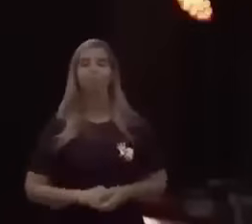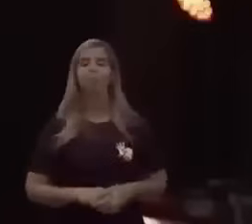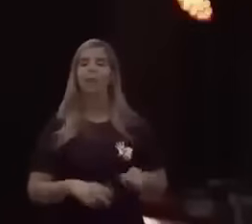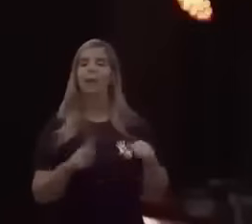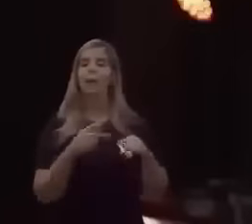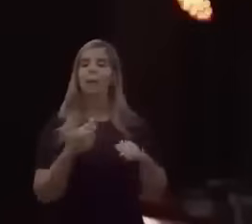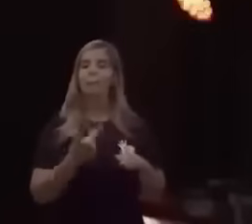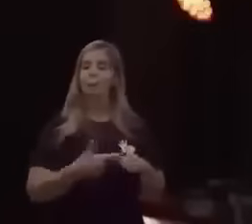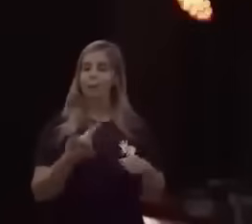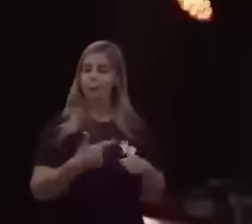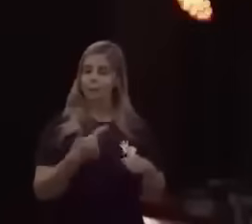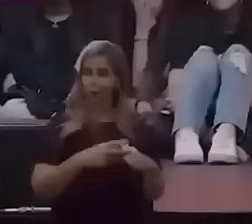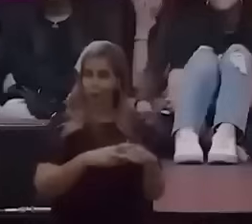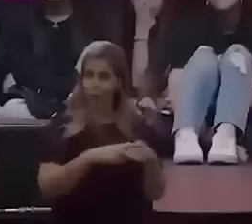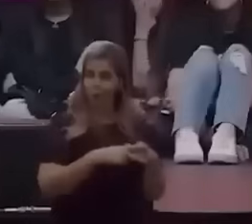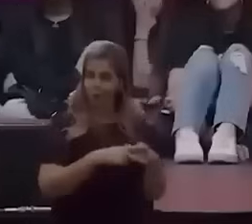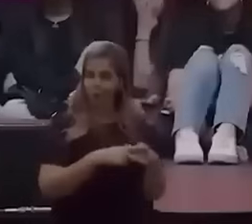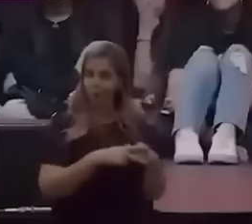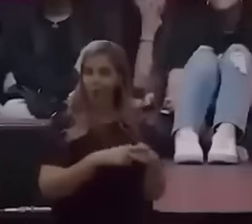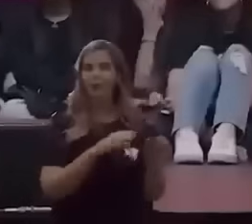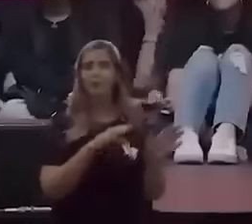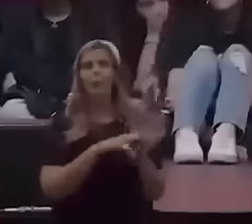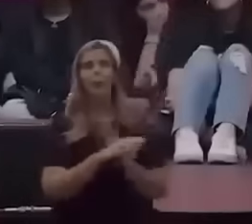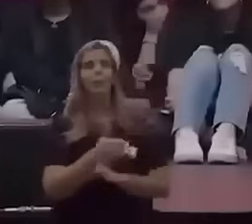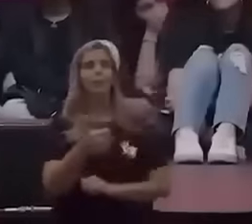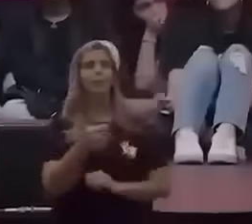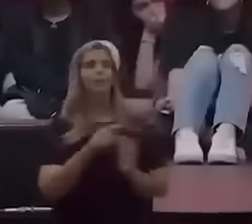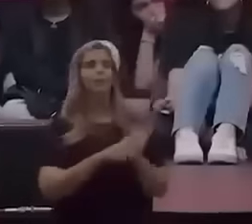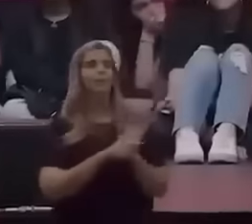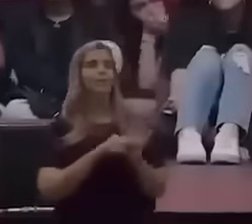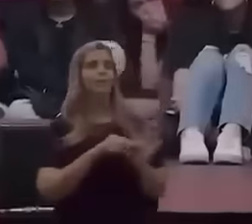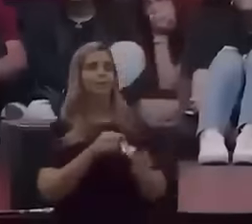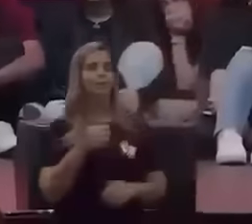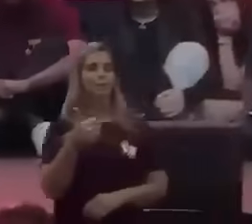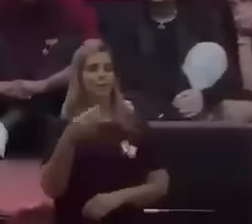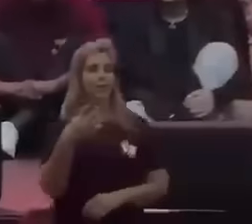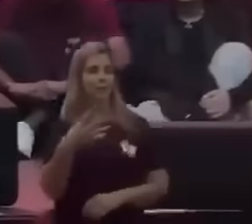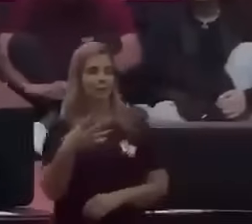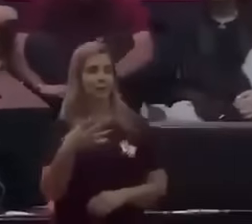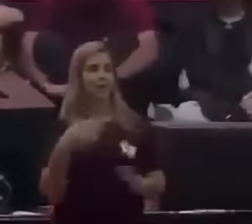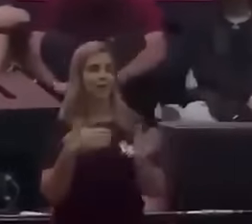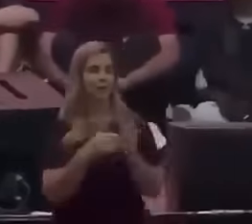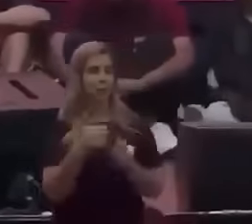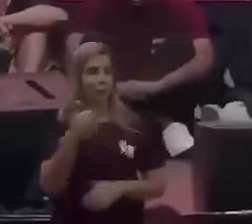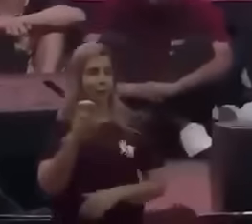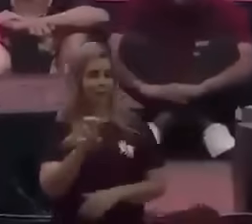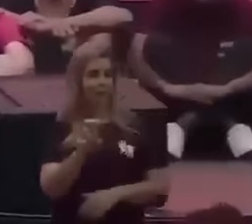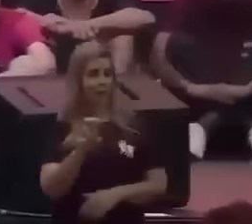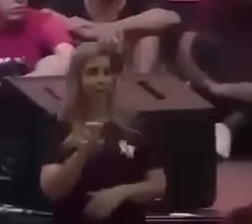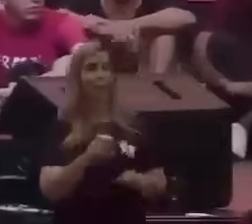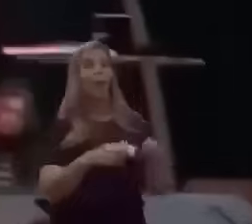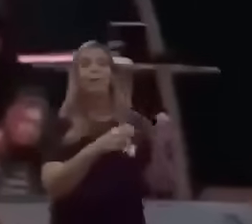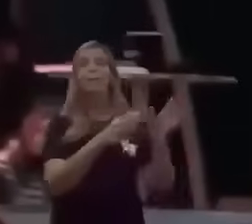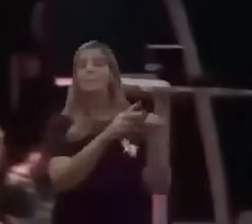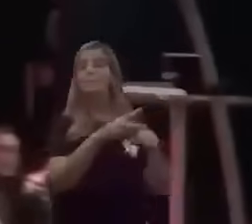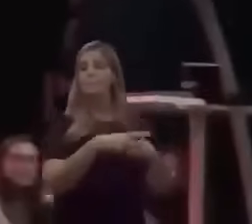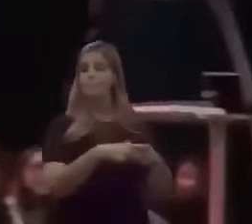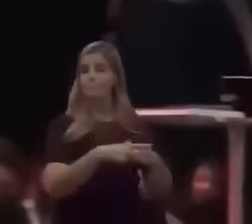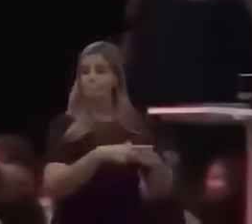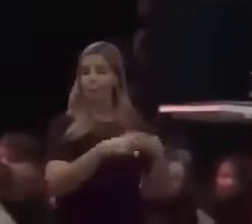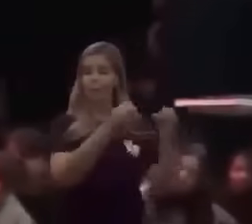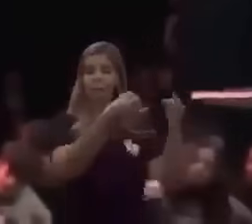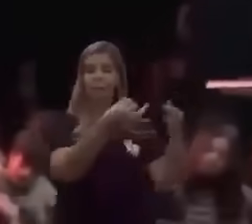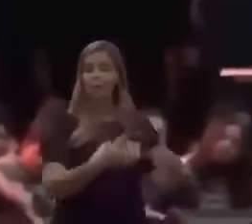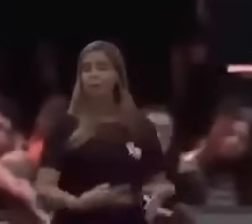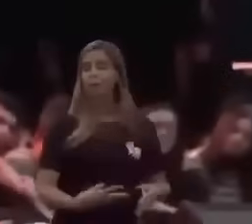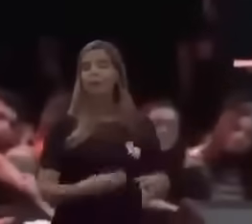Pedro, capítulo 1, versos 14 e 15. Ele conta para nós como é que aconteceu isso.